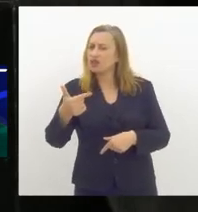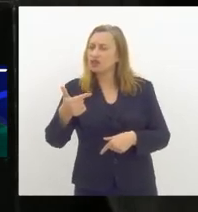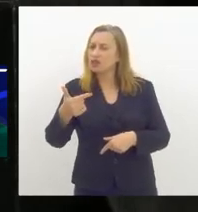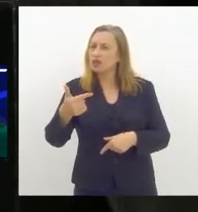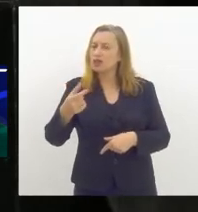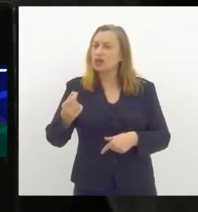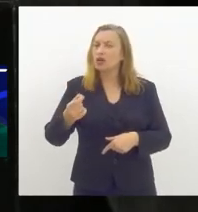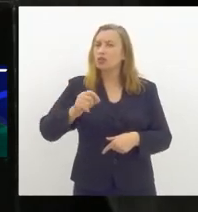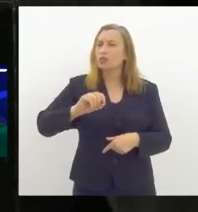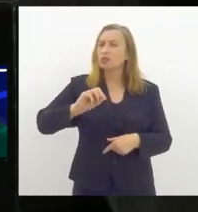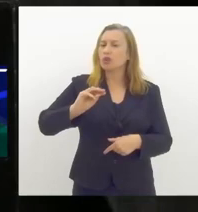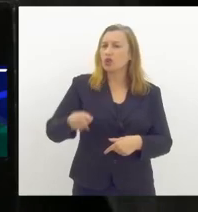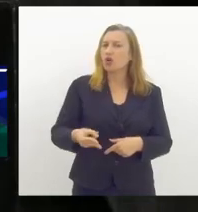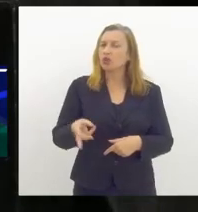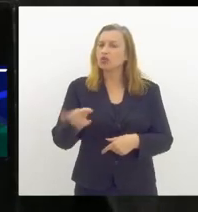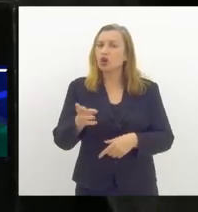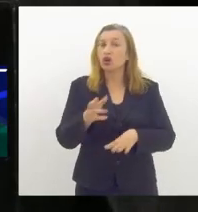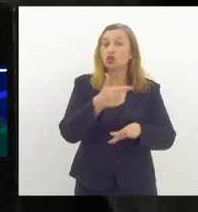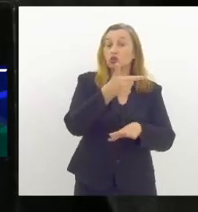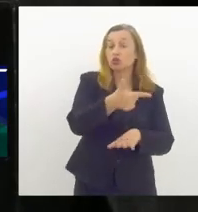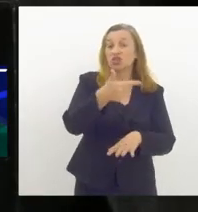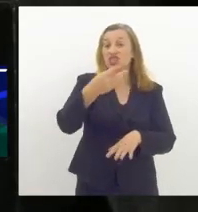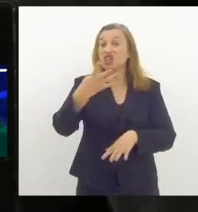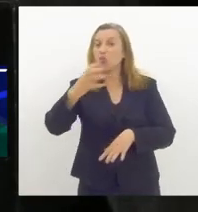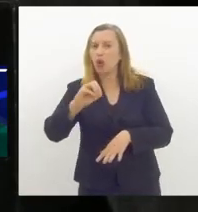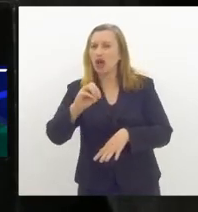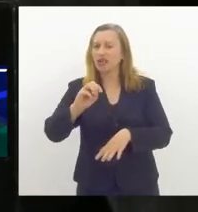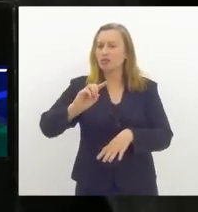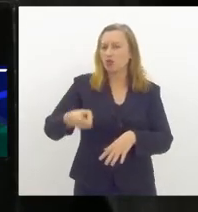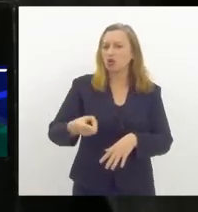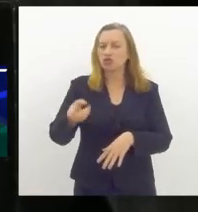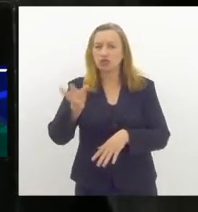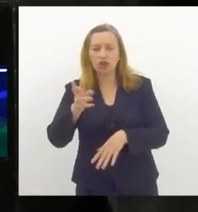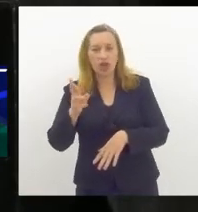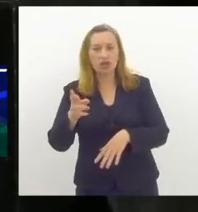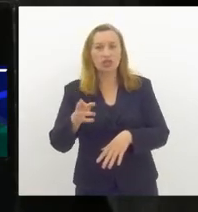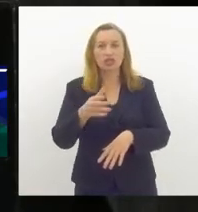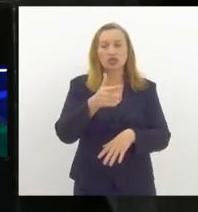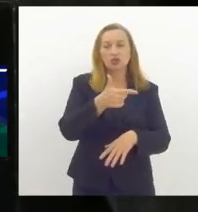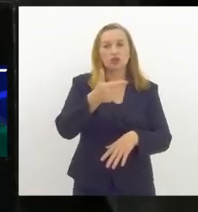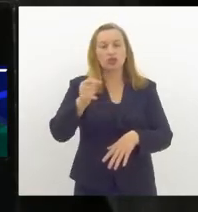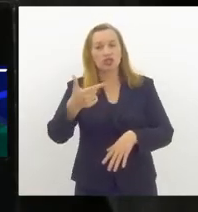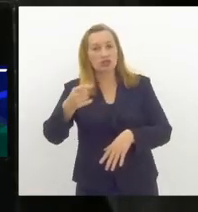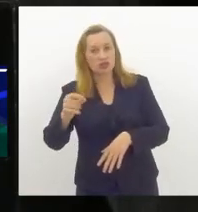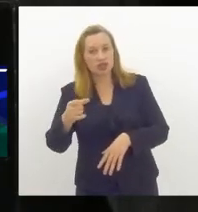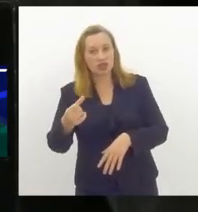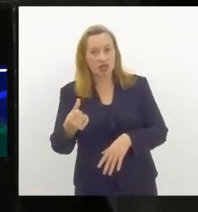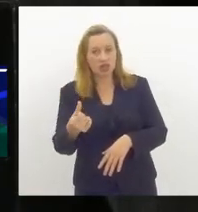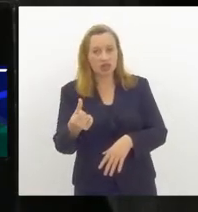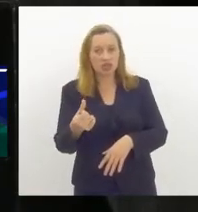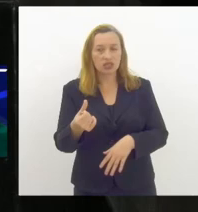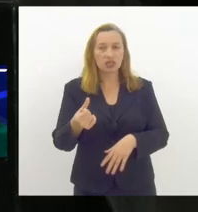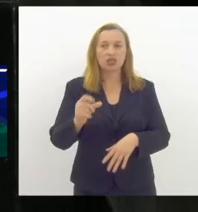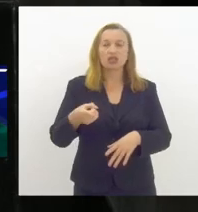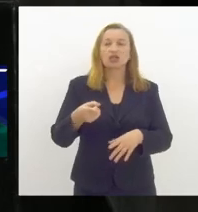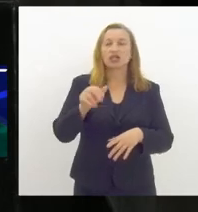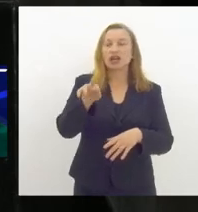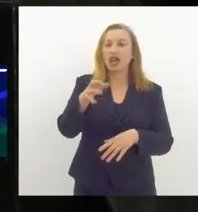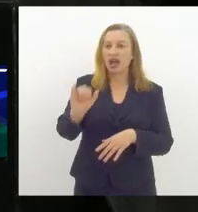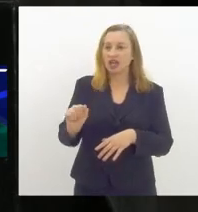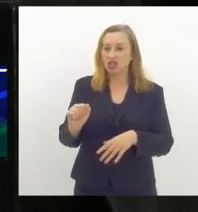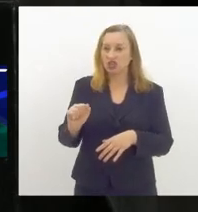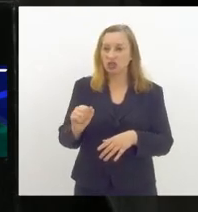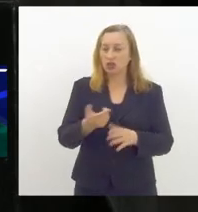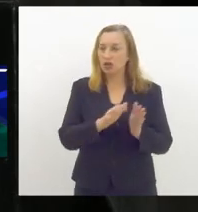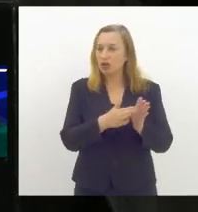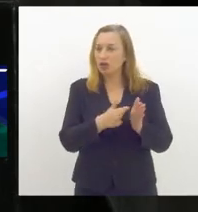reais tanto o melhor 240 milhões de reais sendo que 226 milhões teriam sido movimentados na boca do caixa